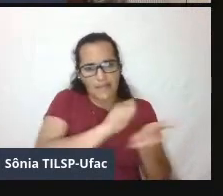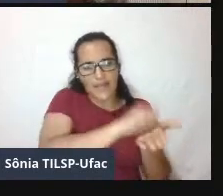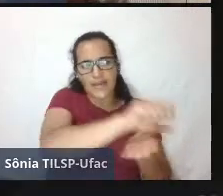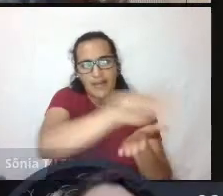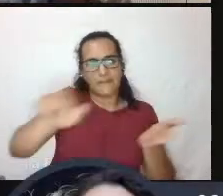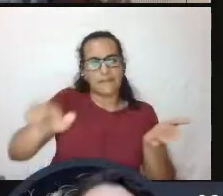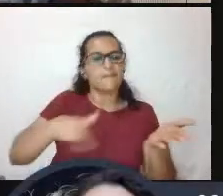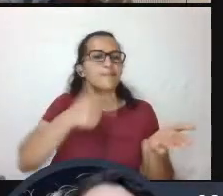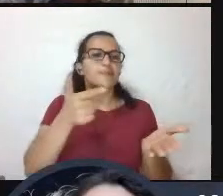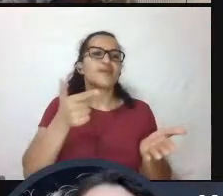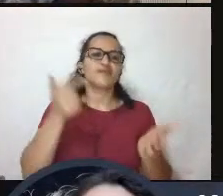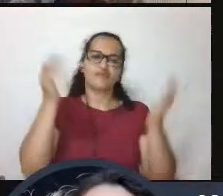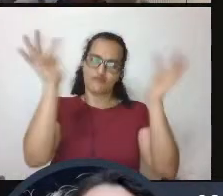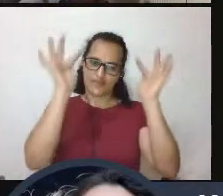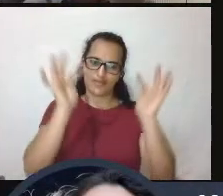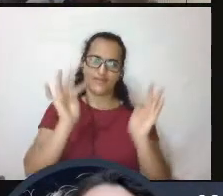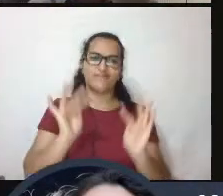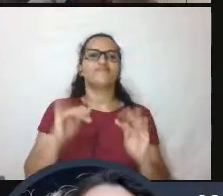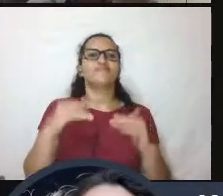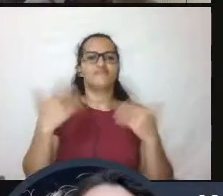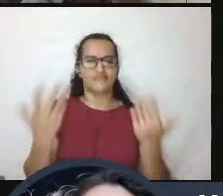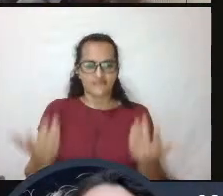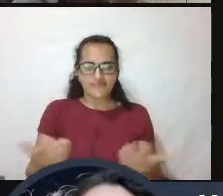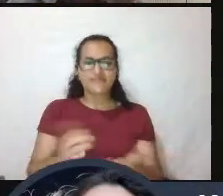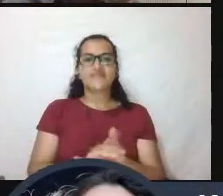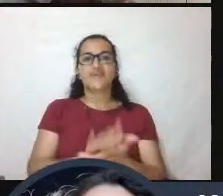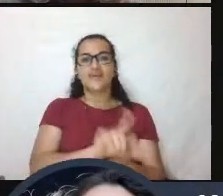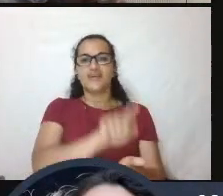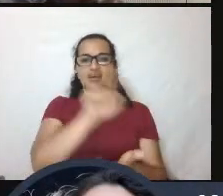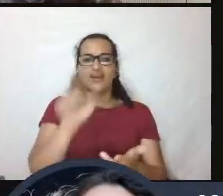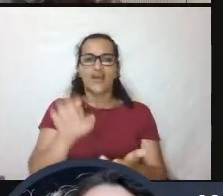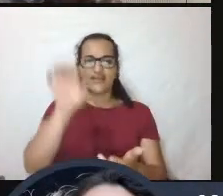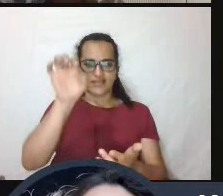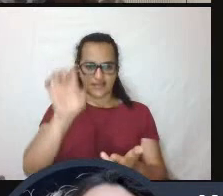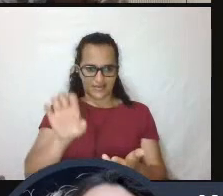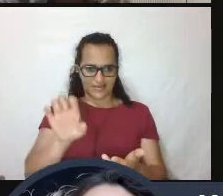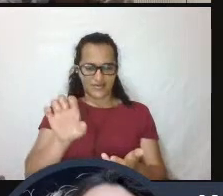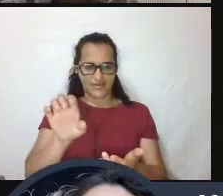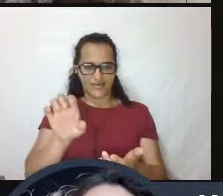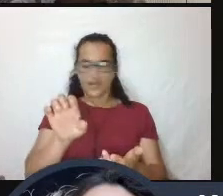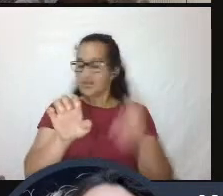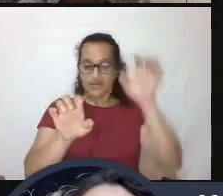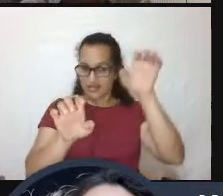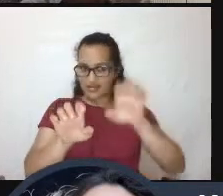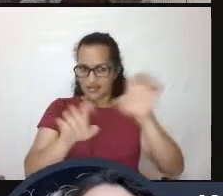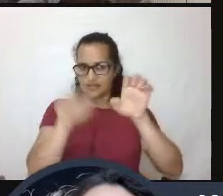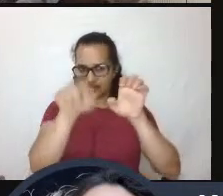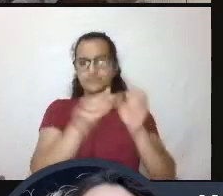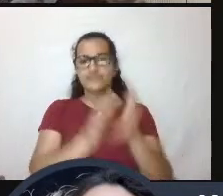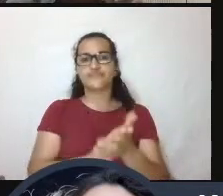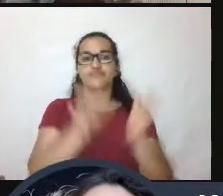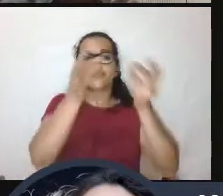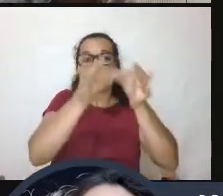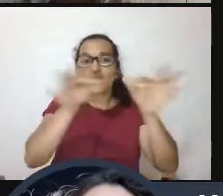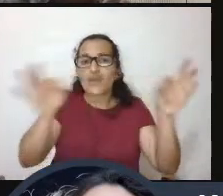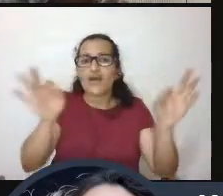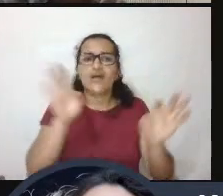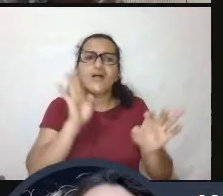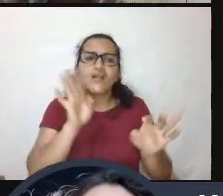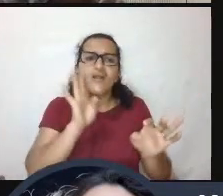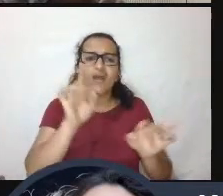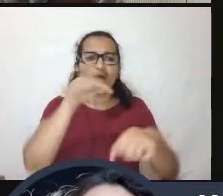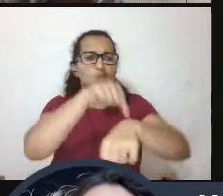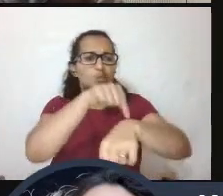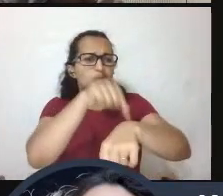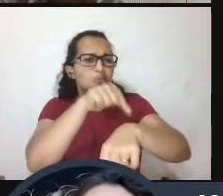inteira. Então, essa que está na foto da esquerda, ela é uma frase que eu achei muito interessante, que era um momento em que a gente tinha um